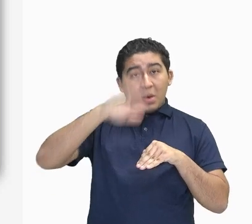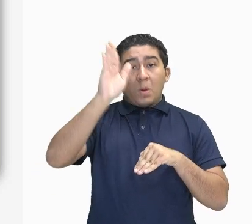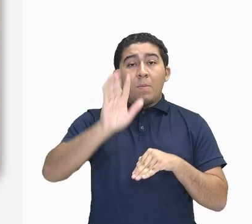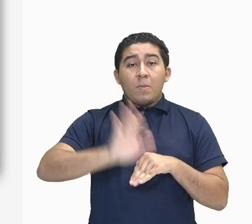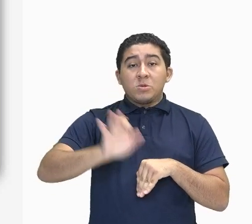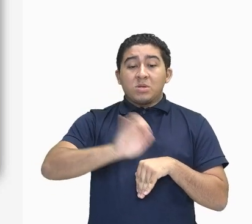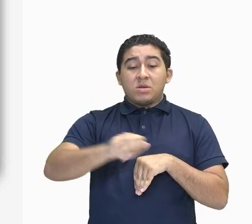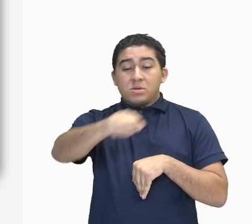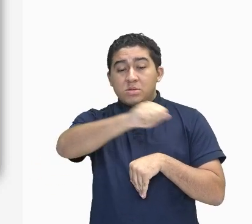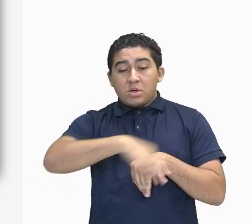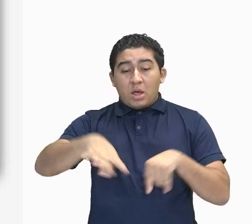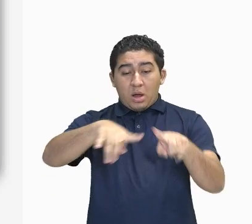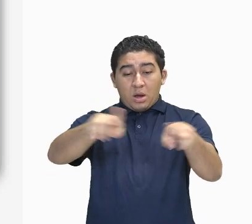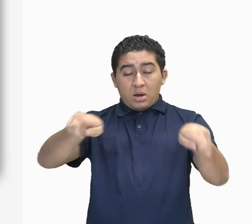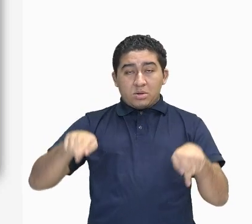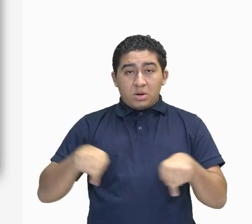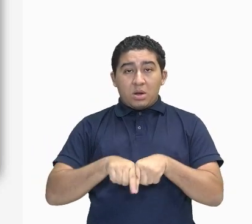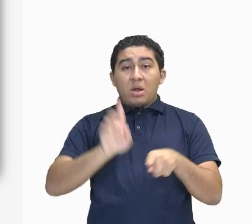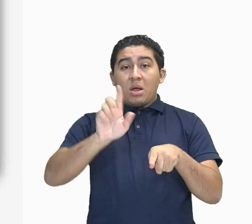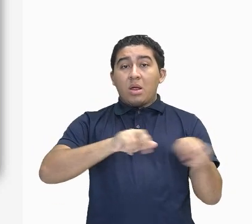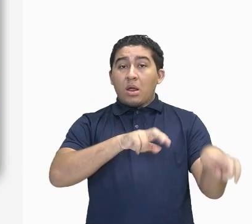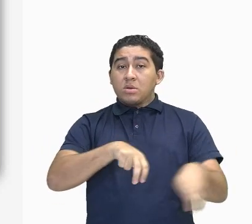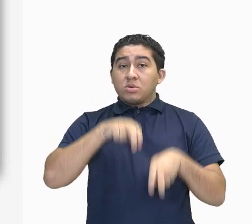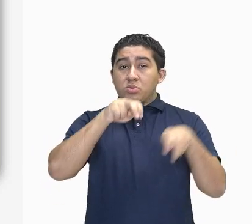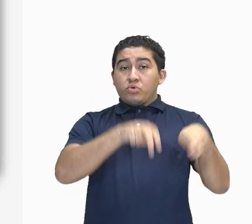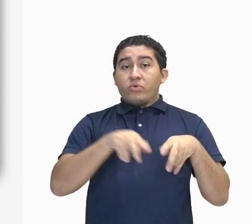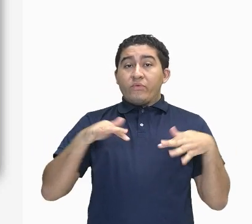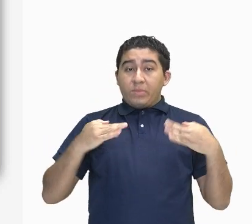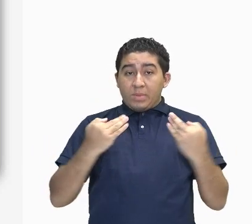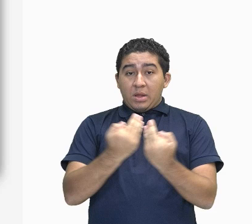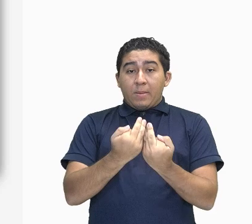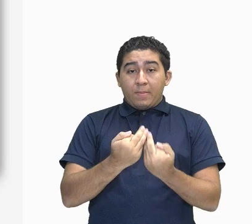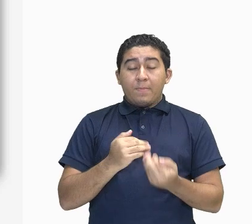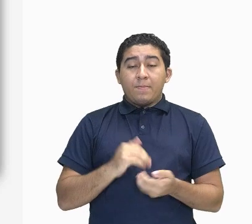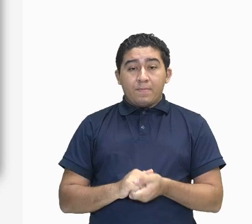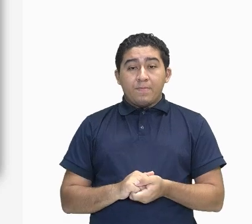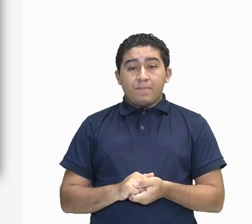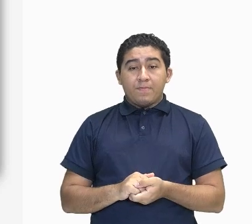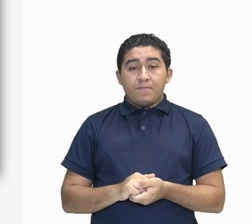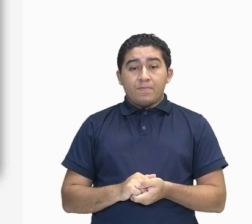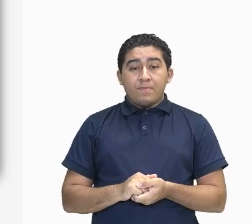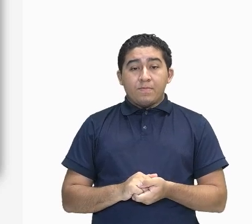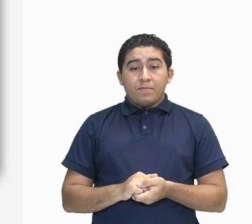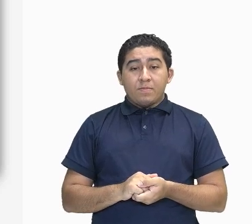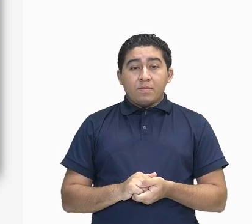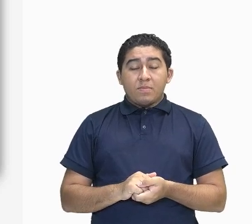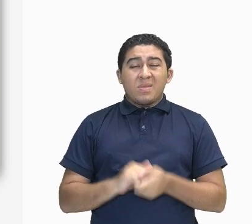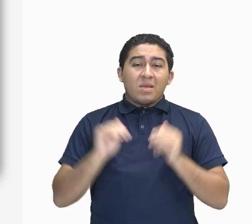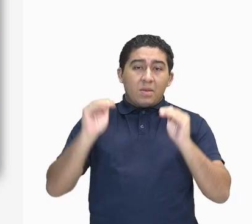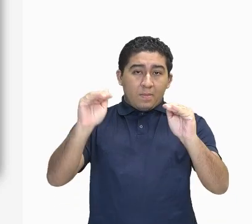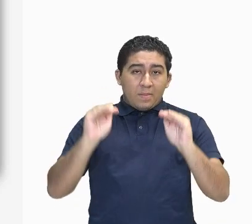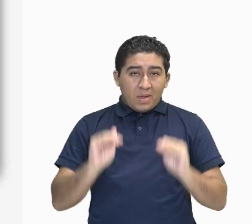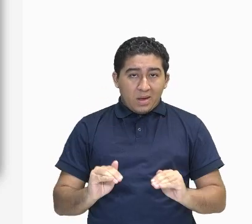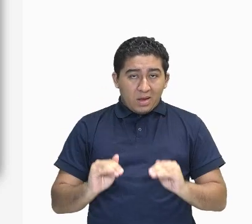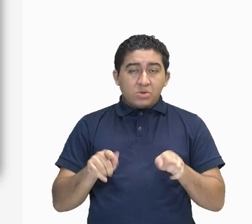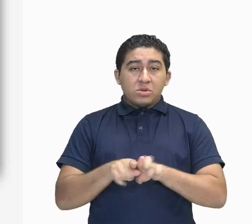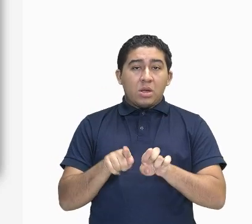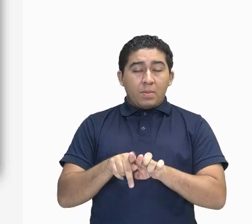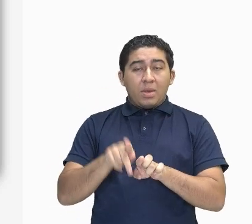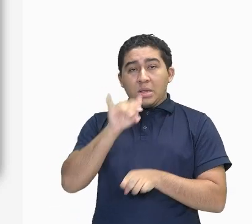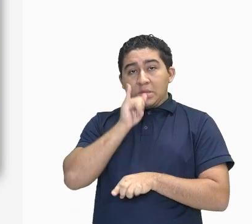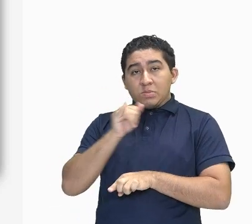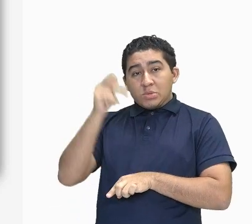área ocupada pela agricultura familiar. Já a parte dos estados do Centro-Oeste e São Paulo, que